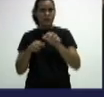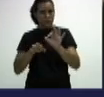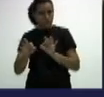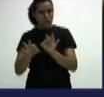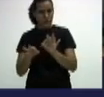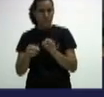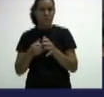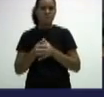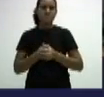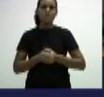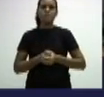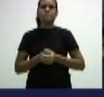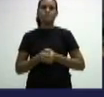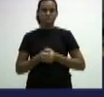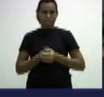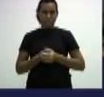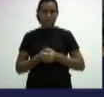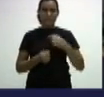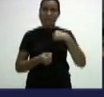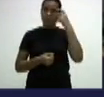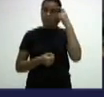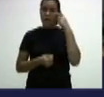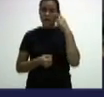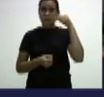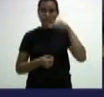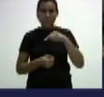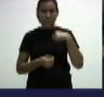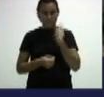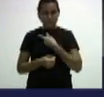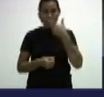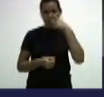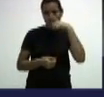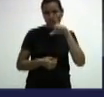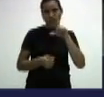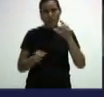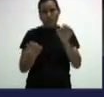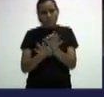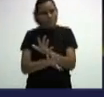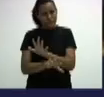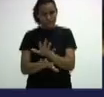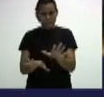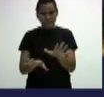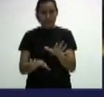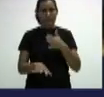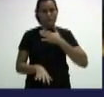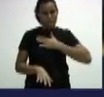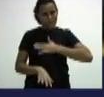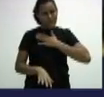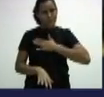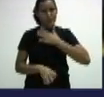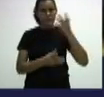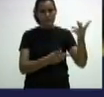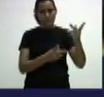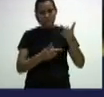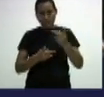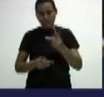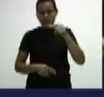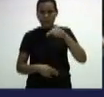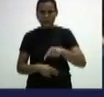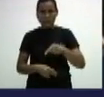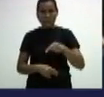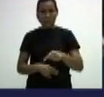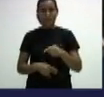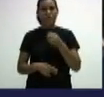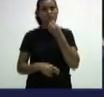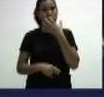Leva o projeto. Bom, eu acho que com isso a gente pode encerrar. Exatamente. Né? Né? Foi um prazer tê-los aqui. Agradecendo muito, né, a presença.